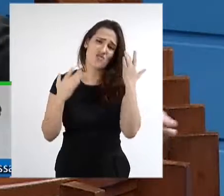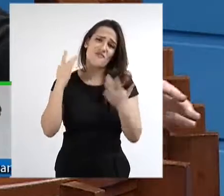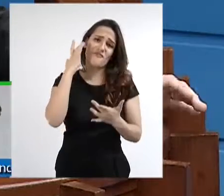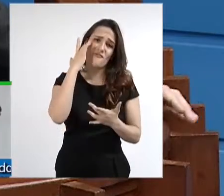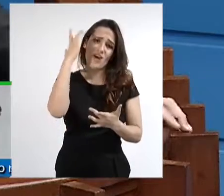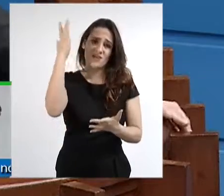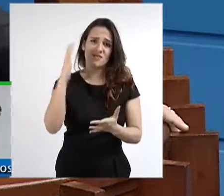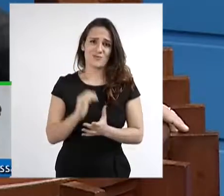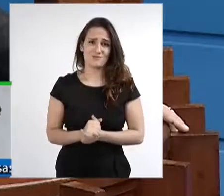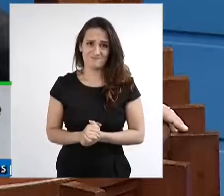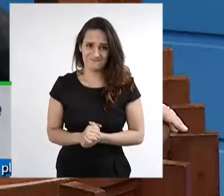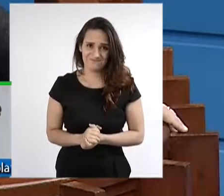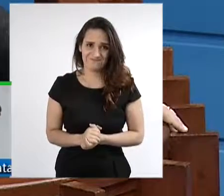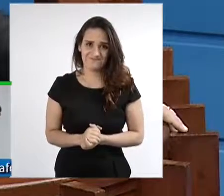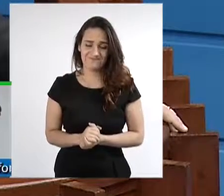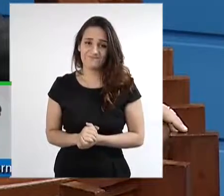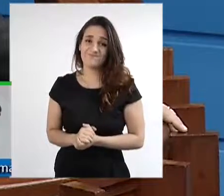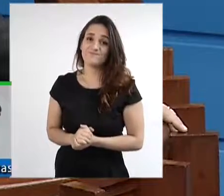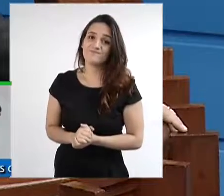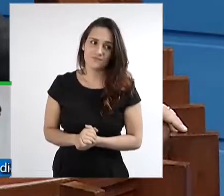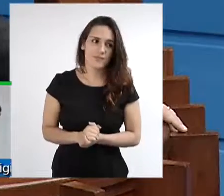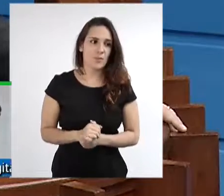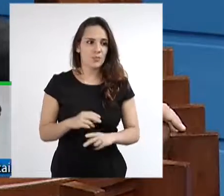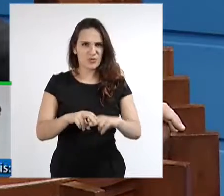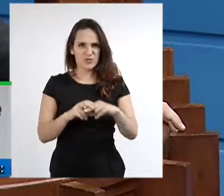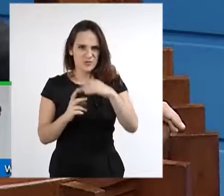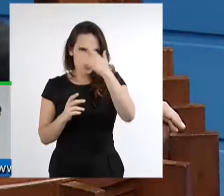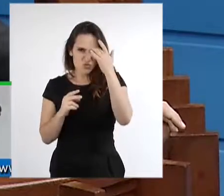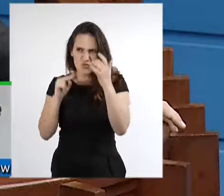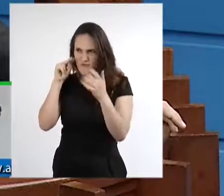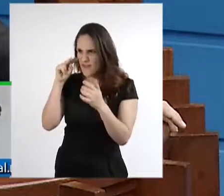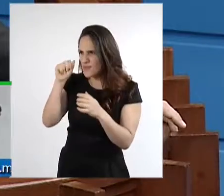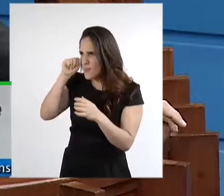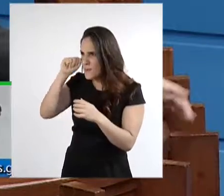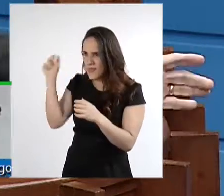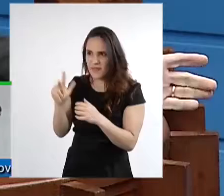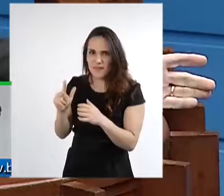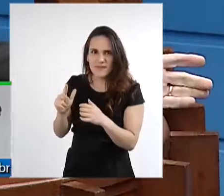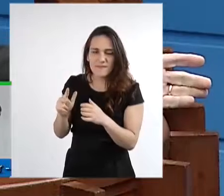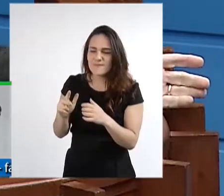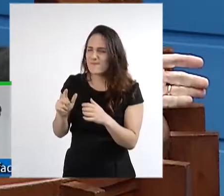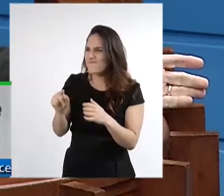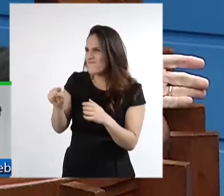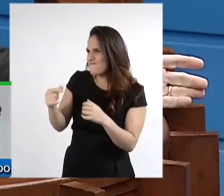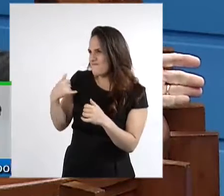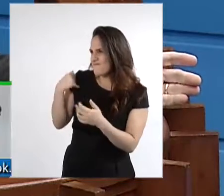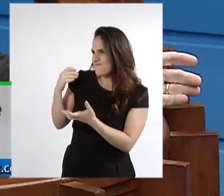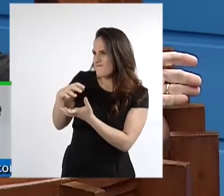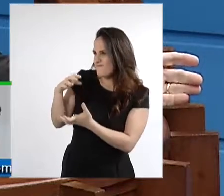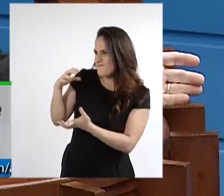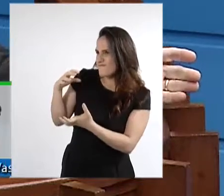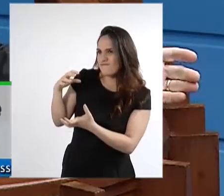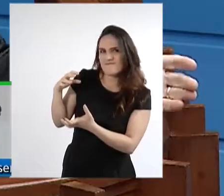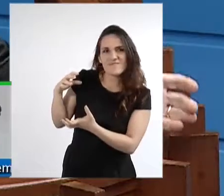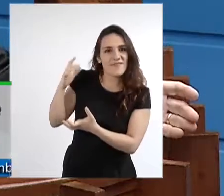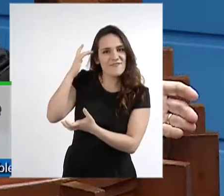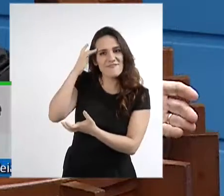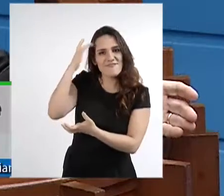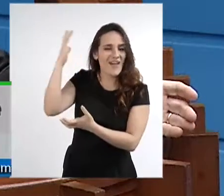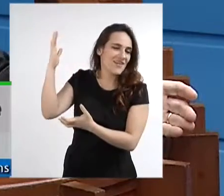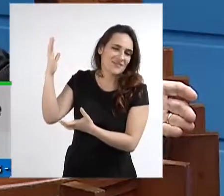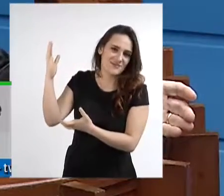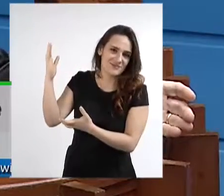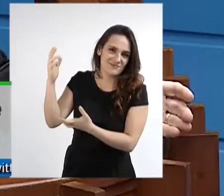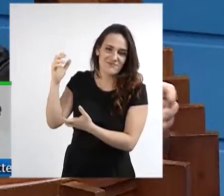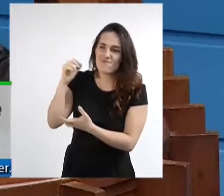E aqueles que querem trapacear, é mais fácil trapacear uma criança ou um